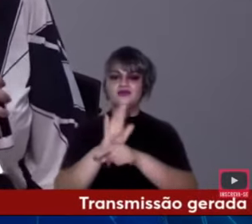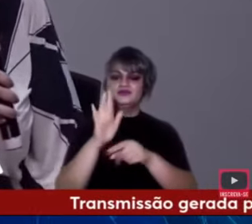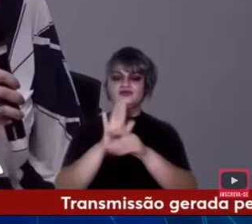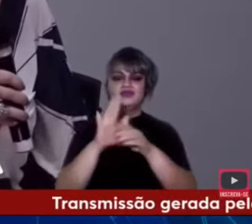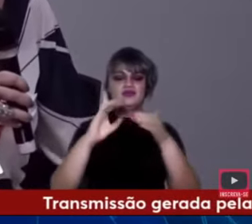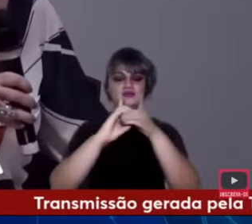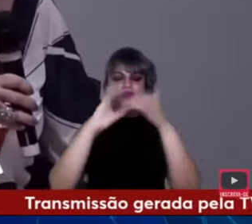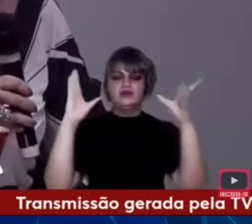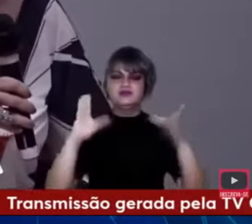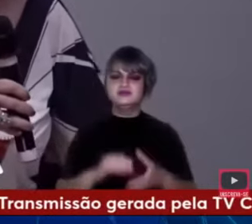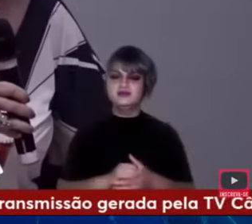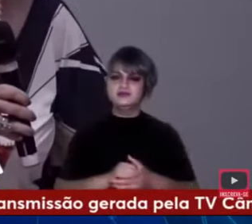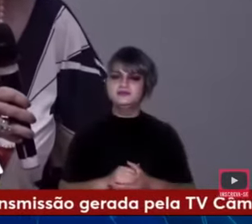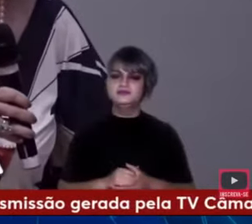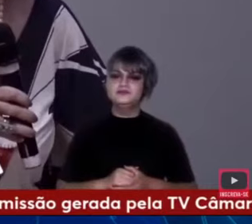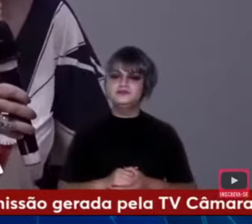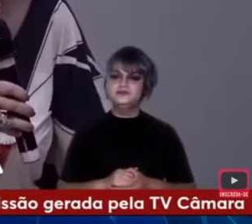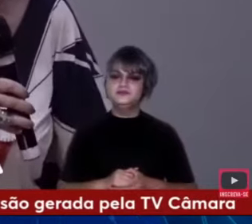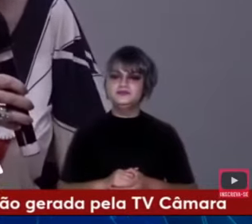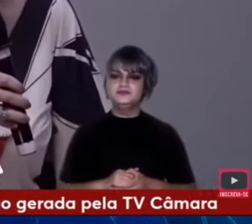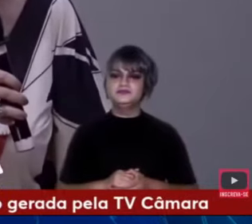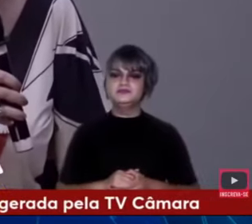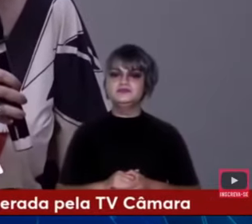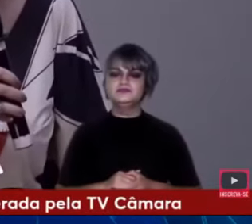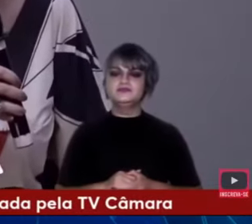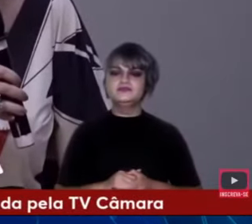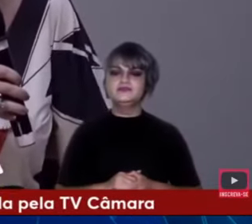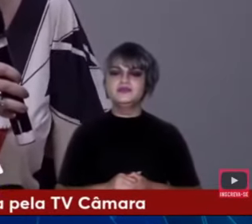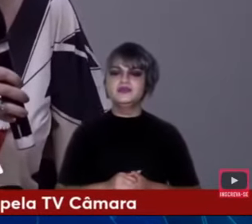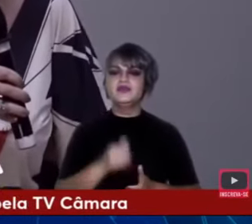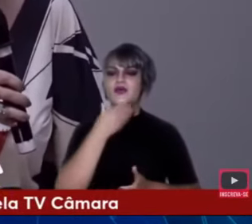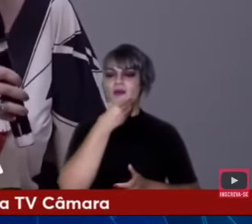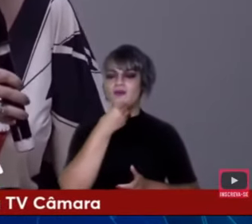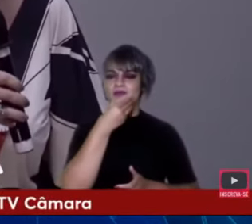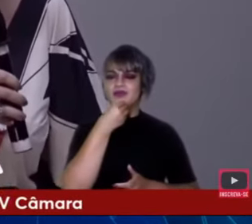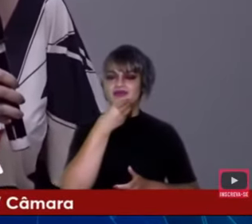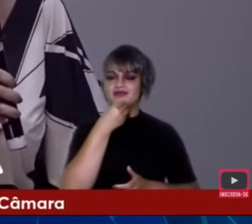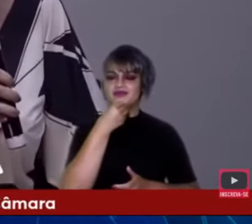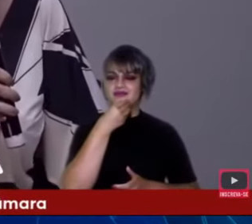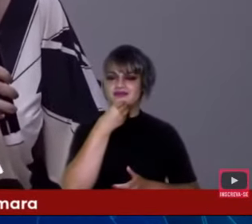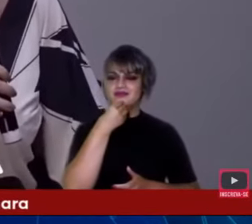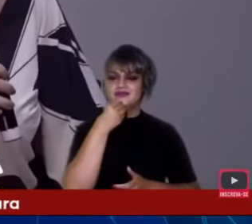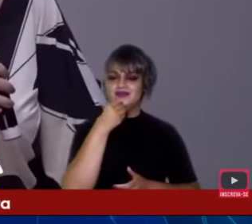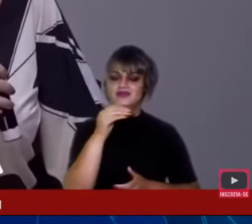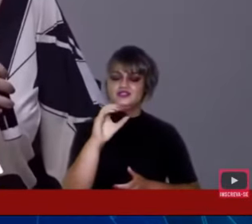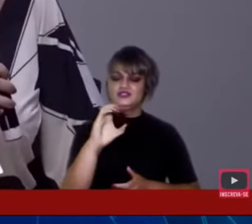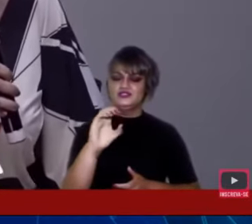democracia. O deputado vigilante que está aqui, eu falei com ele que